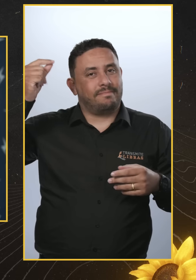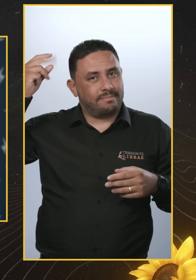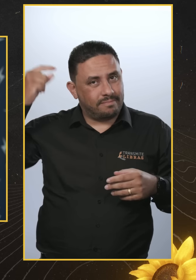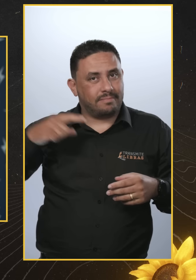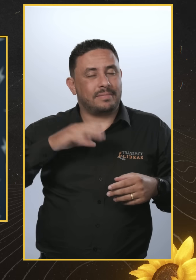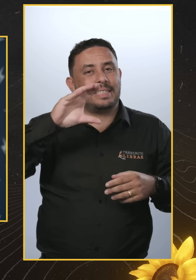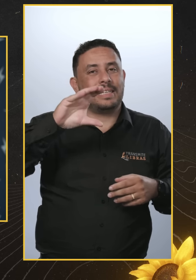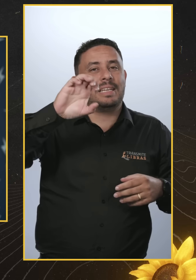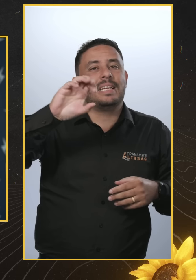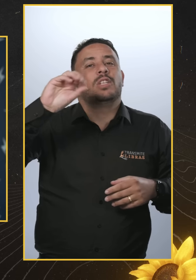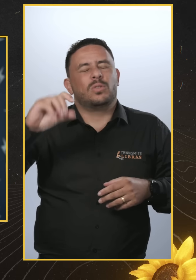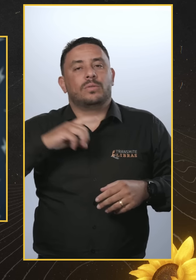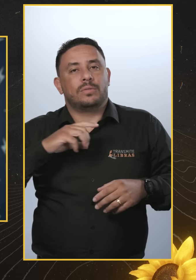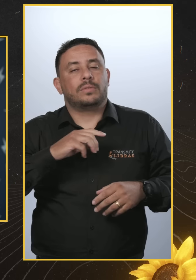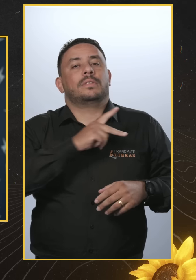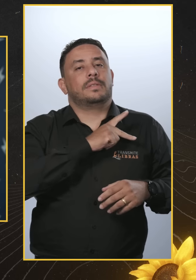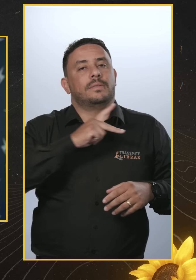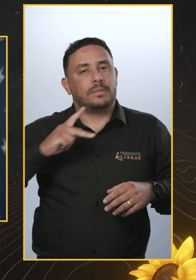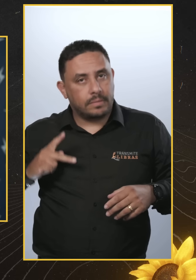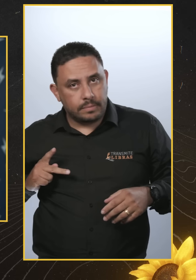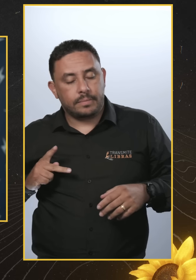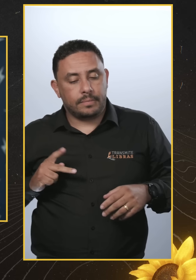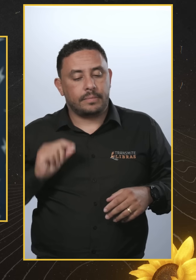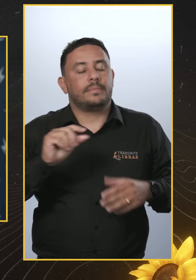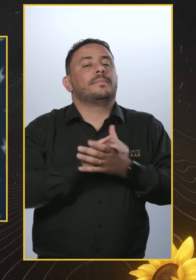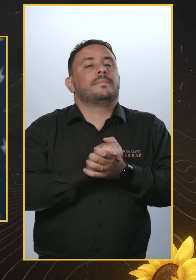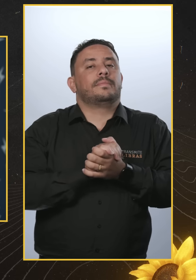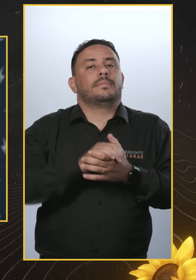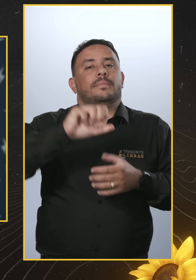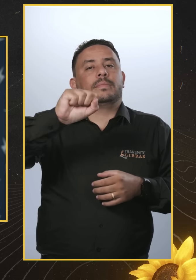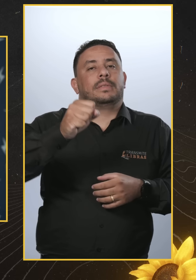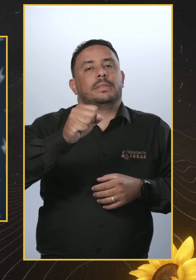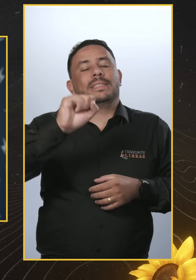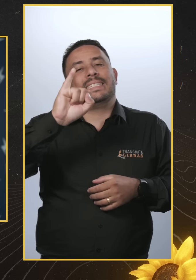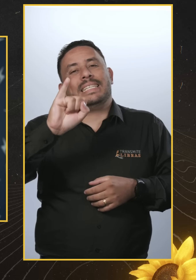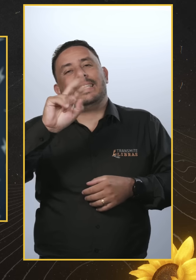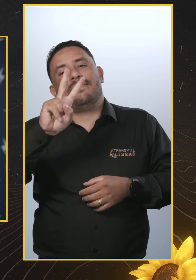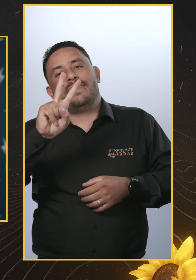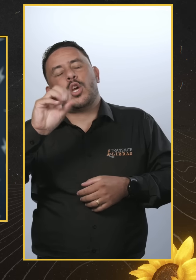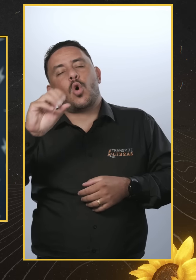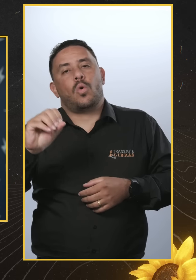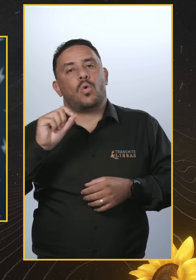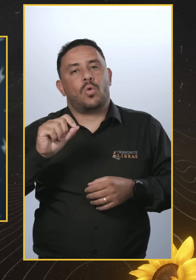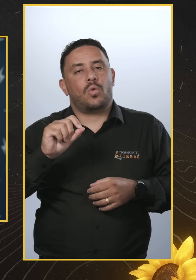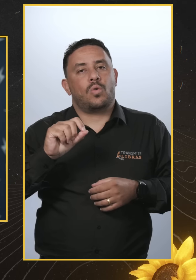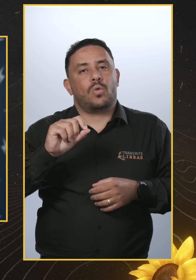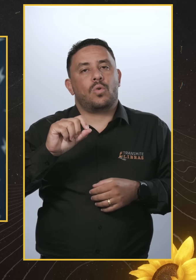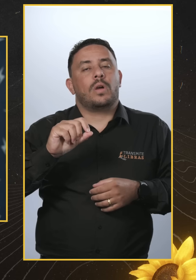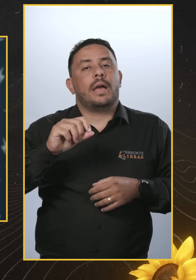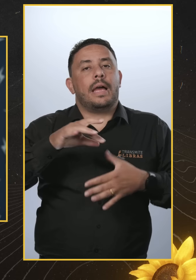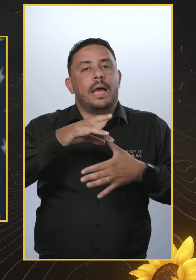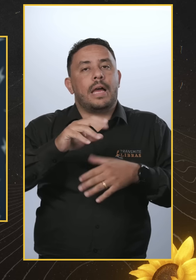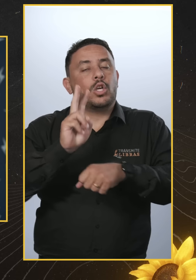ceos nas empresas eu tenho presidente do grupo eu sou civo já ouviu falar não civo é um cargo que o cara é o chefe visioner Officer é o